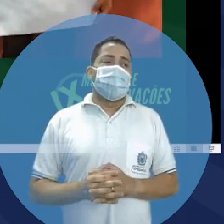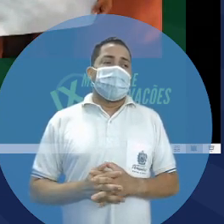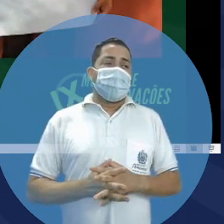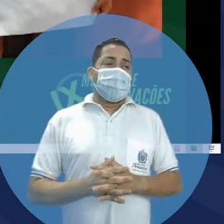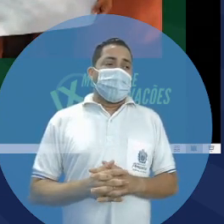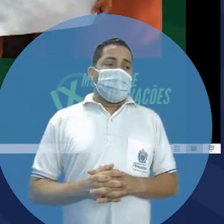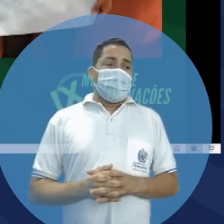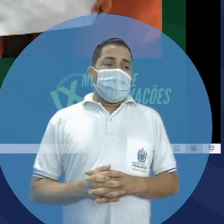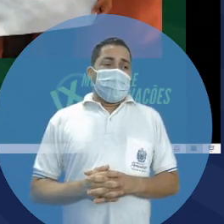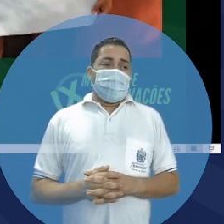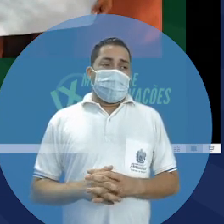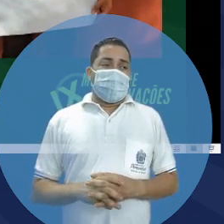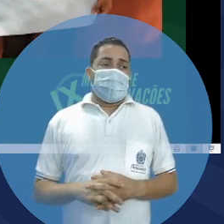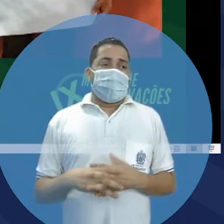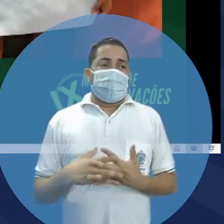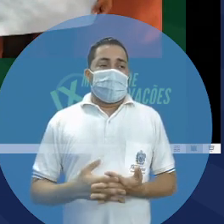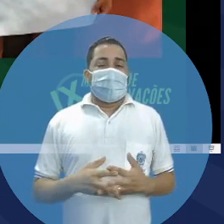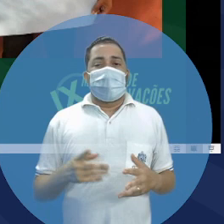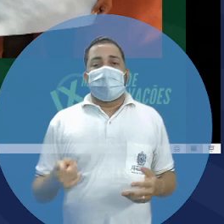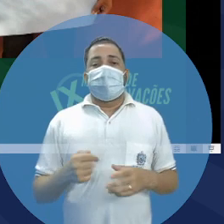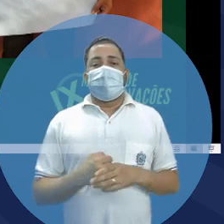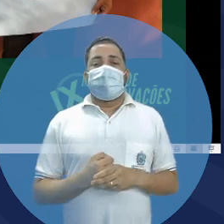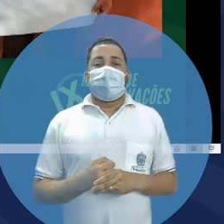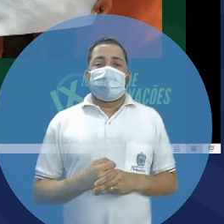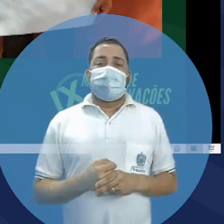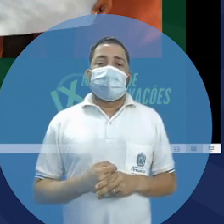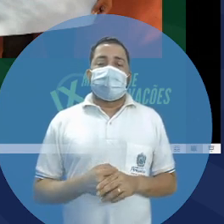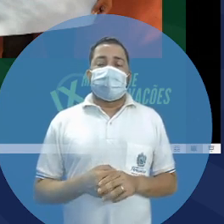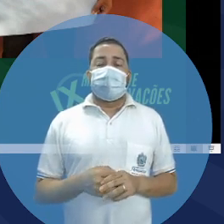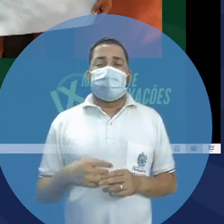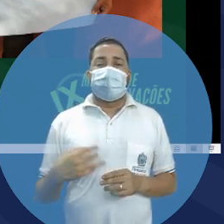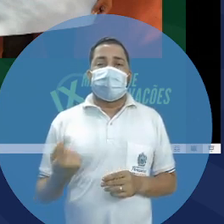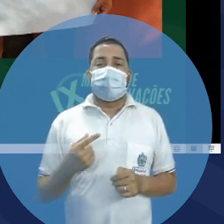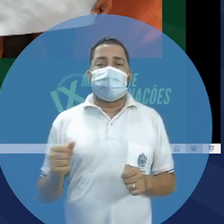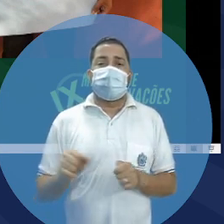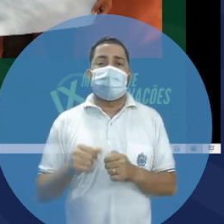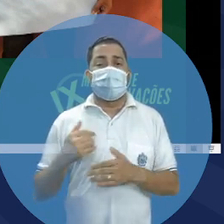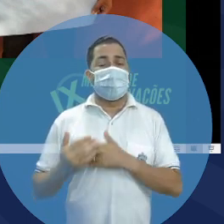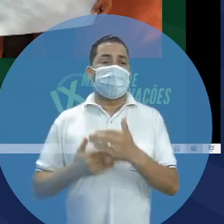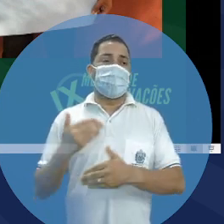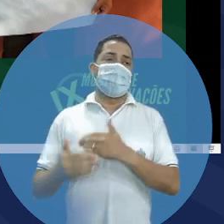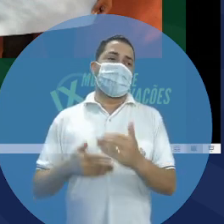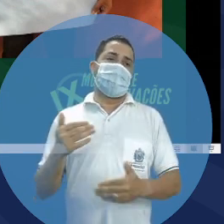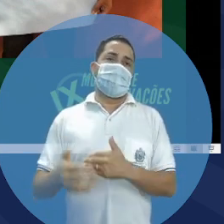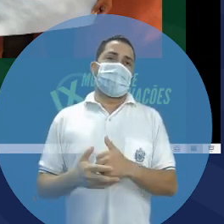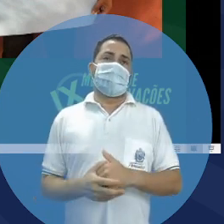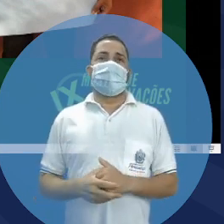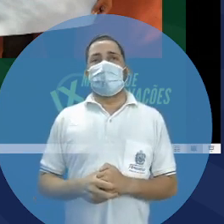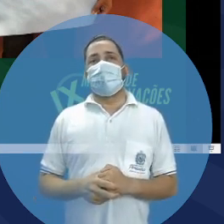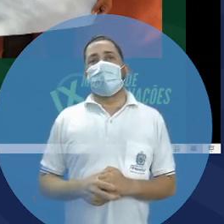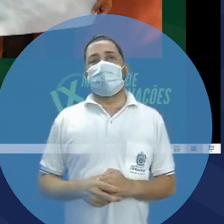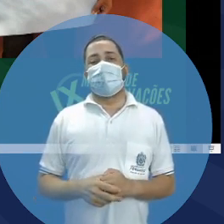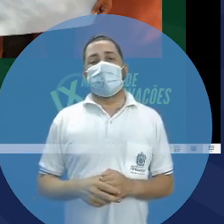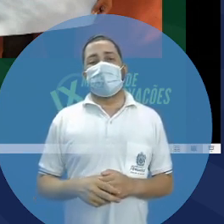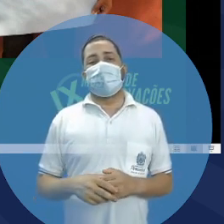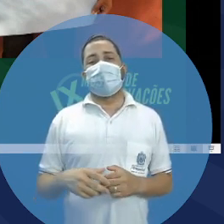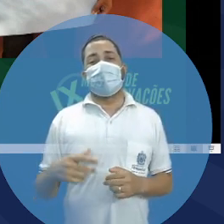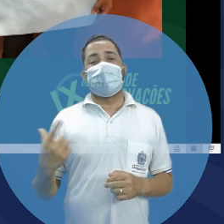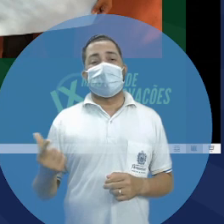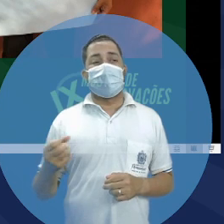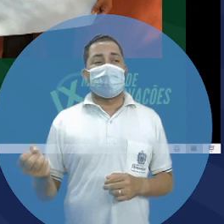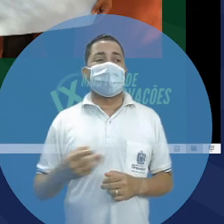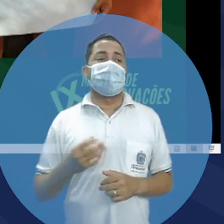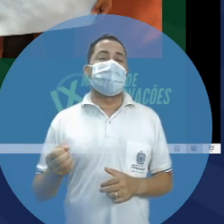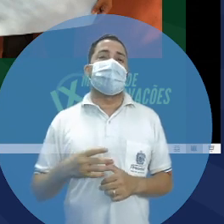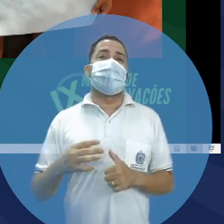Esse aqui foi um dos últimos eventos que a gente promoveu aqui, que foi a feitura da nossa nova logo, né? Como